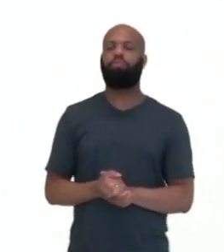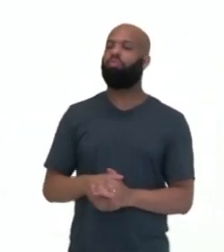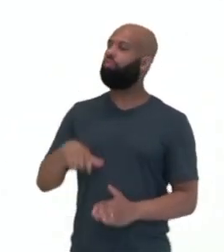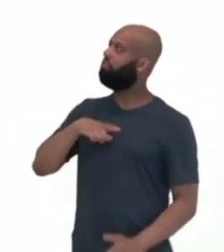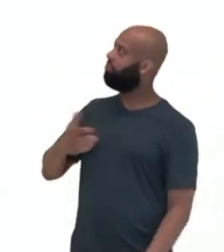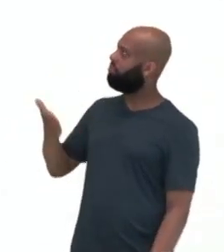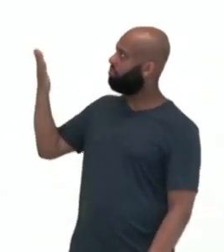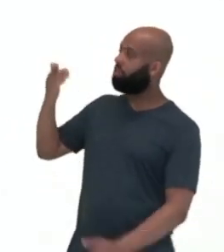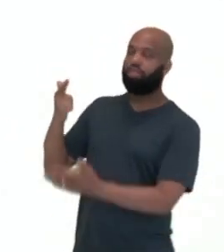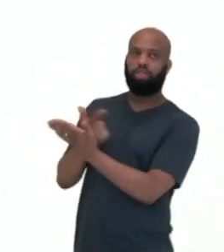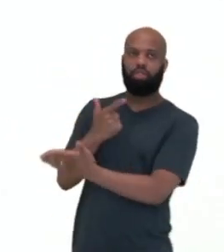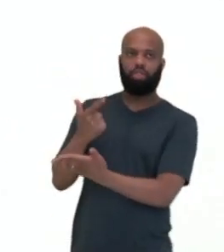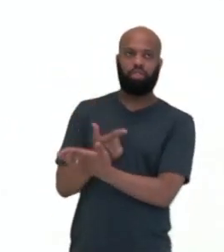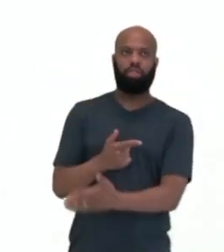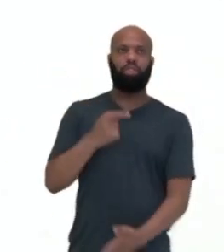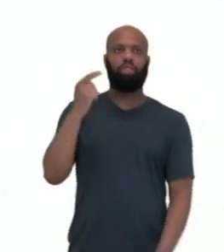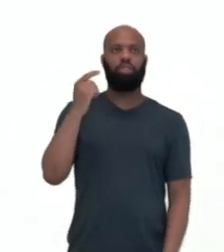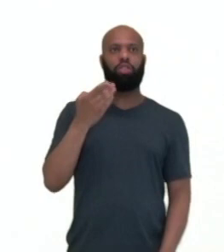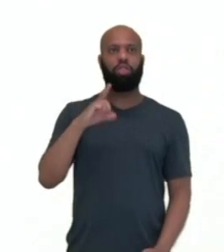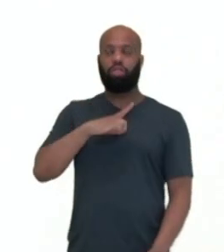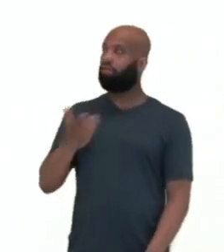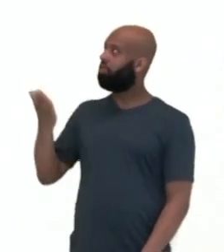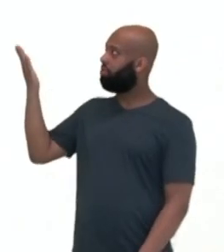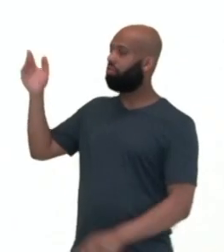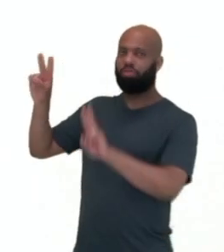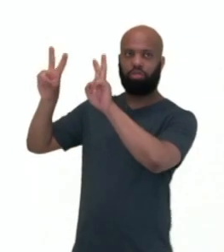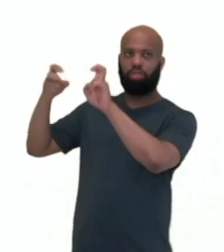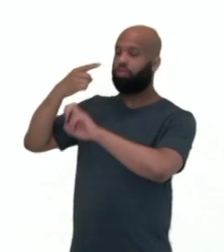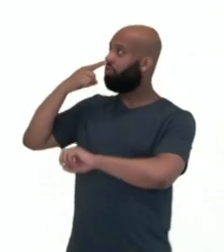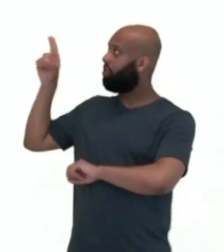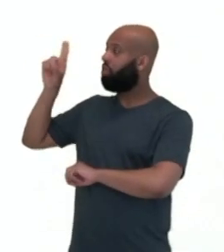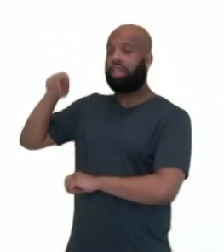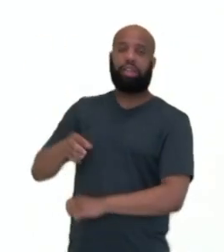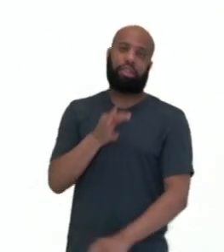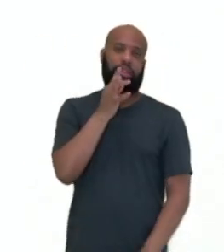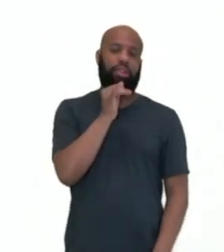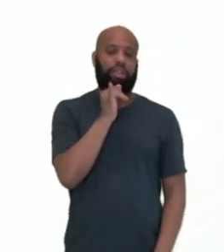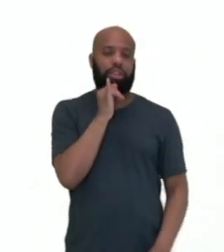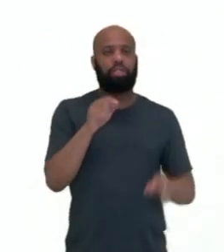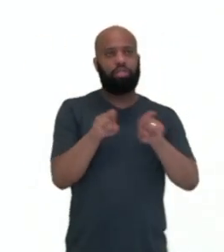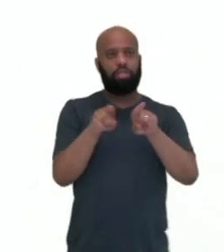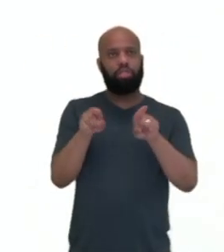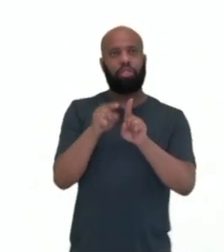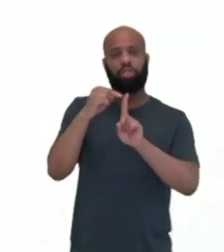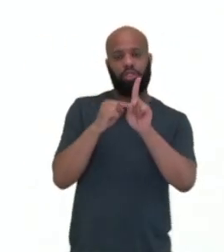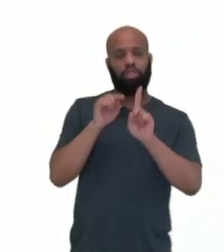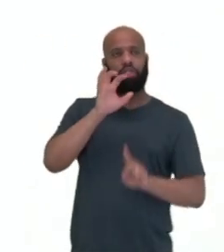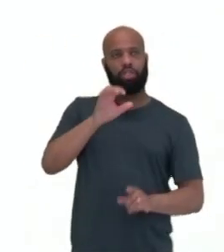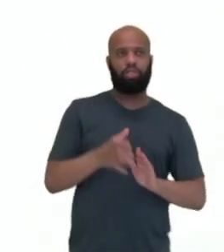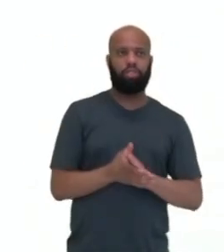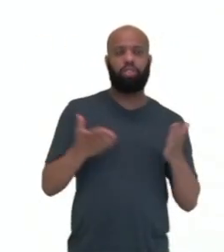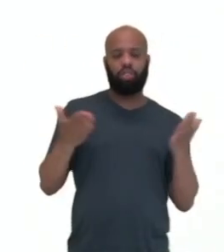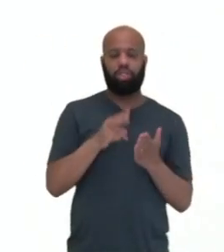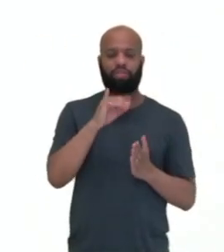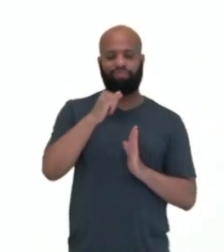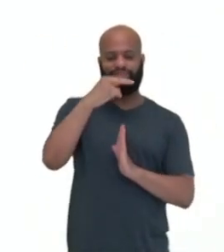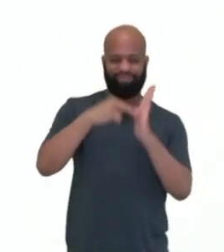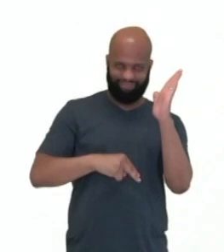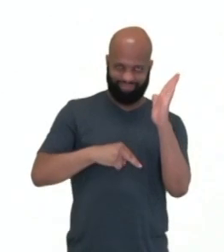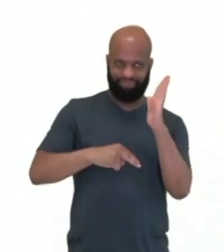livro, Um Brasileiro em Berlim, de João Ubaldo Ribeiro. É um exemplo, né? Então, nós vamos ler um trechinho